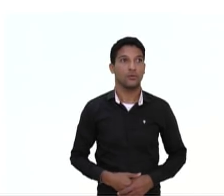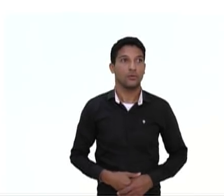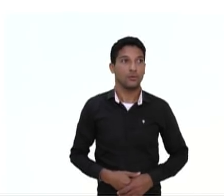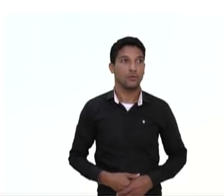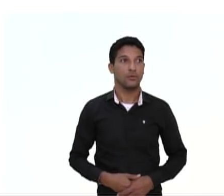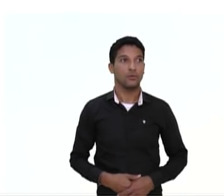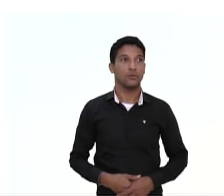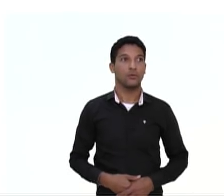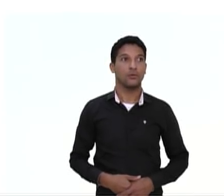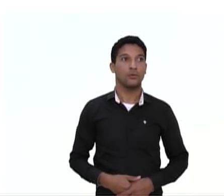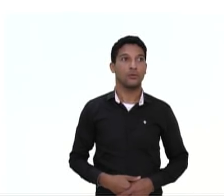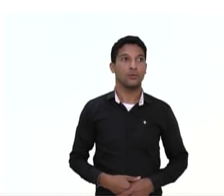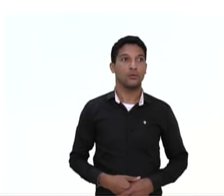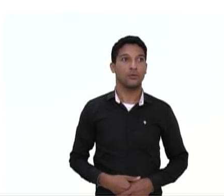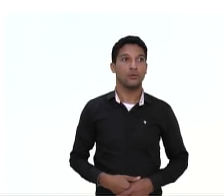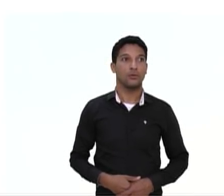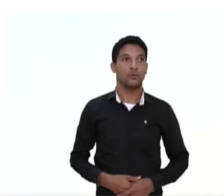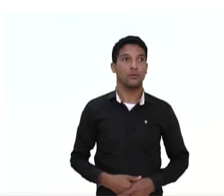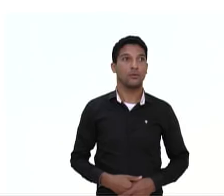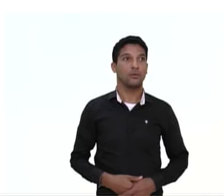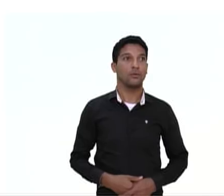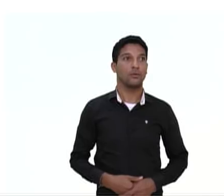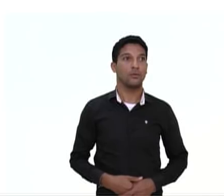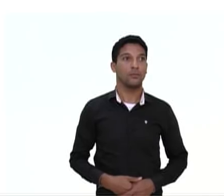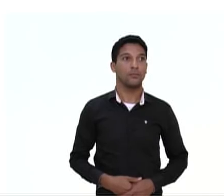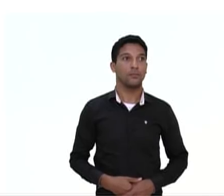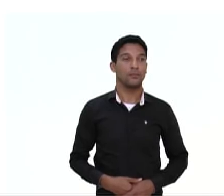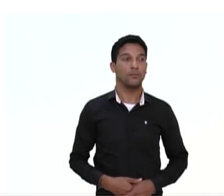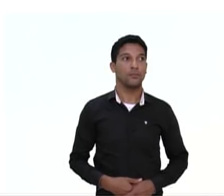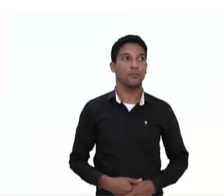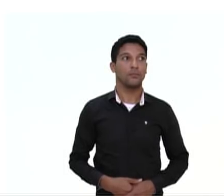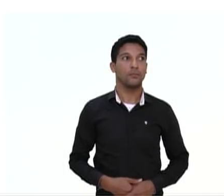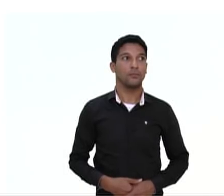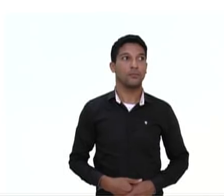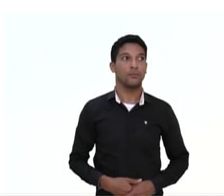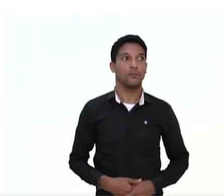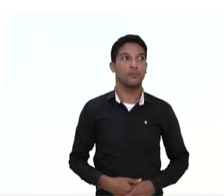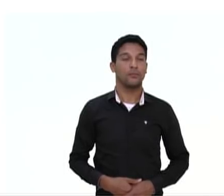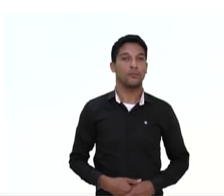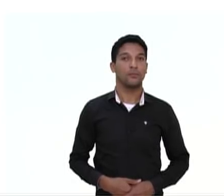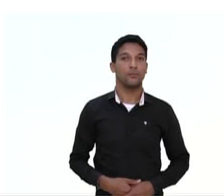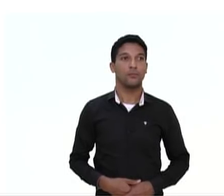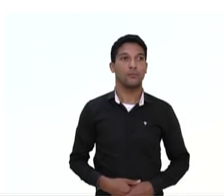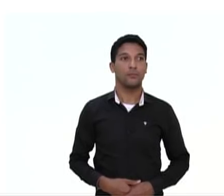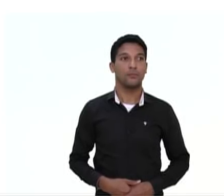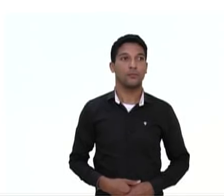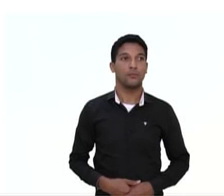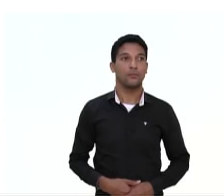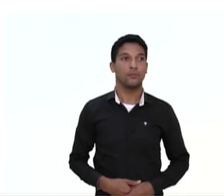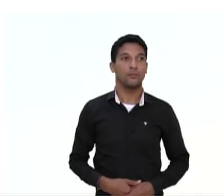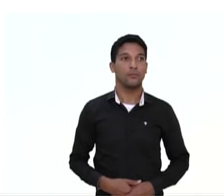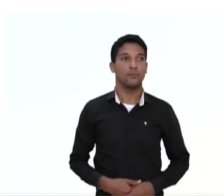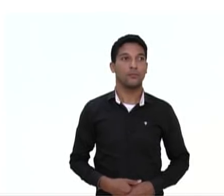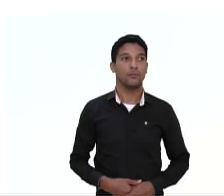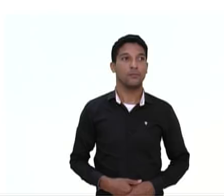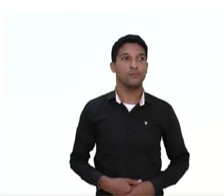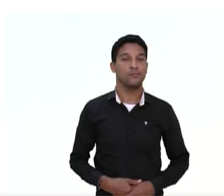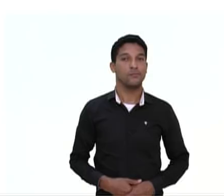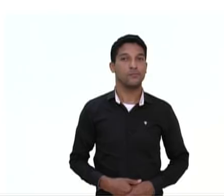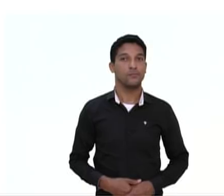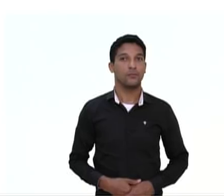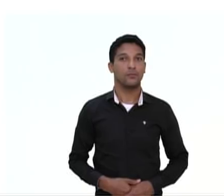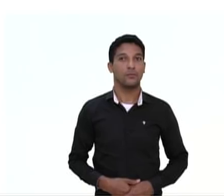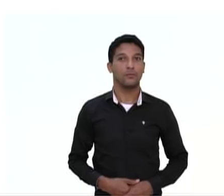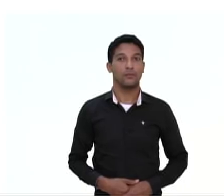igual e a menos 1 é